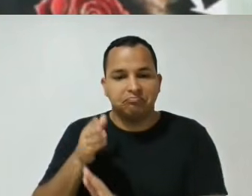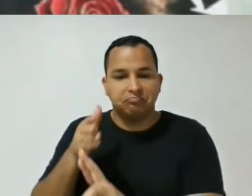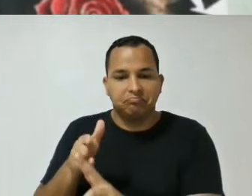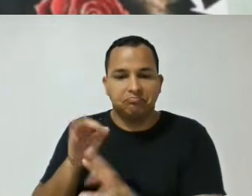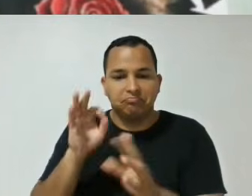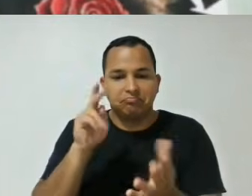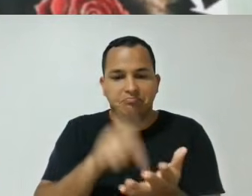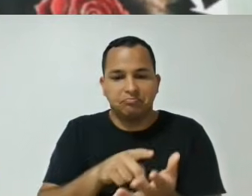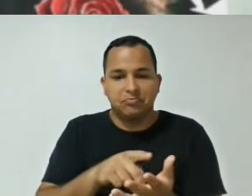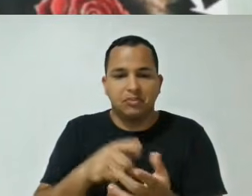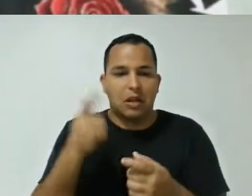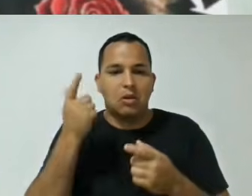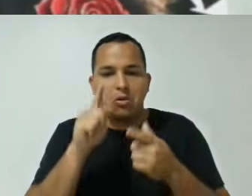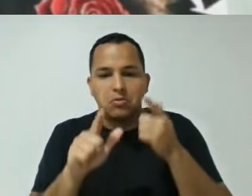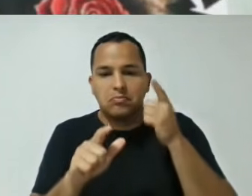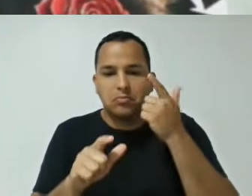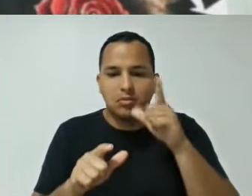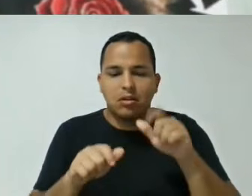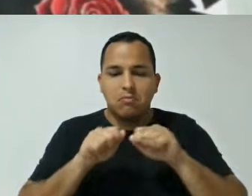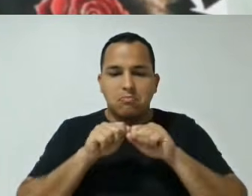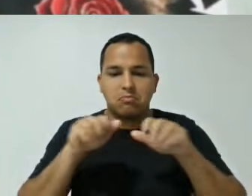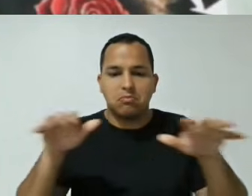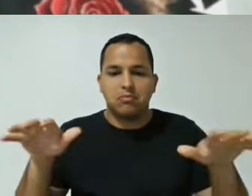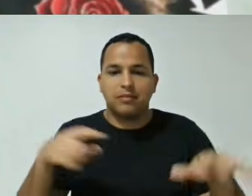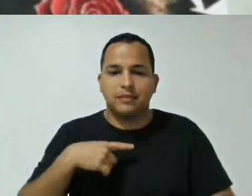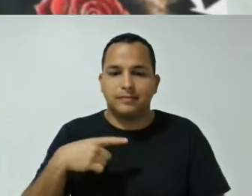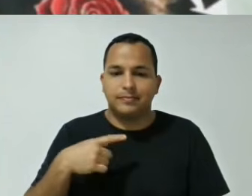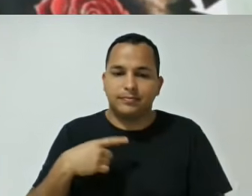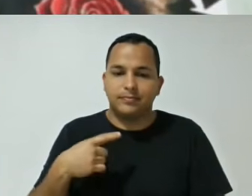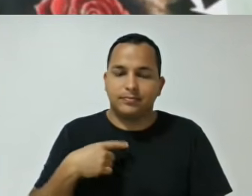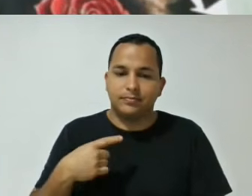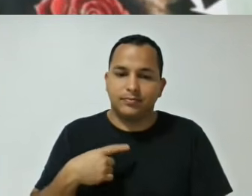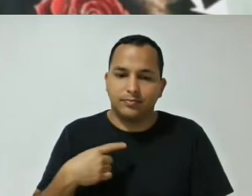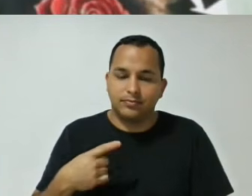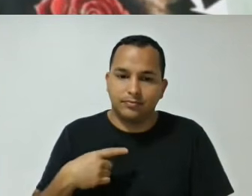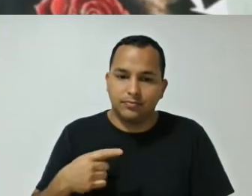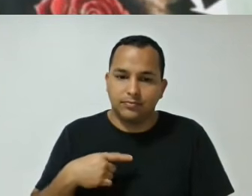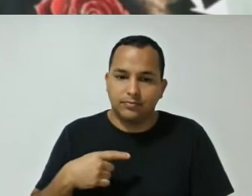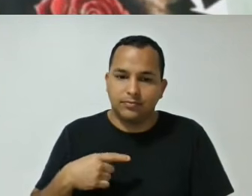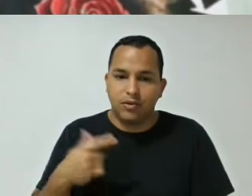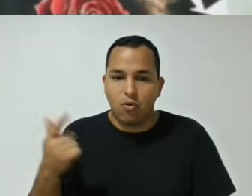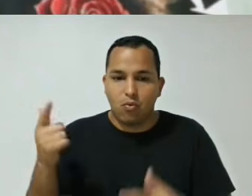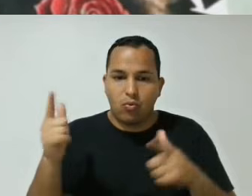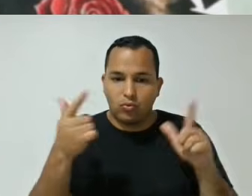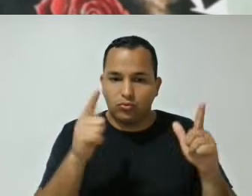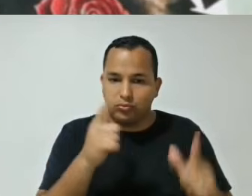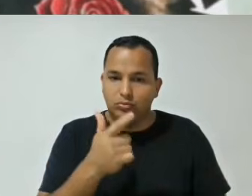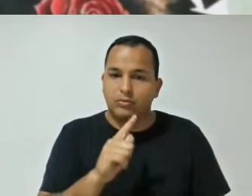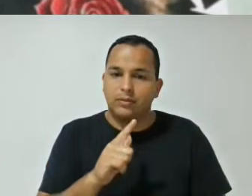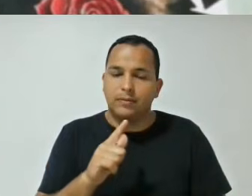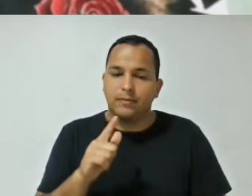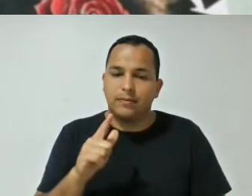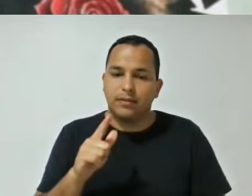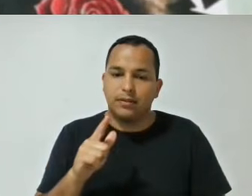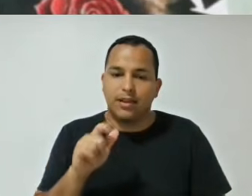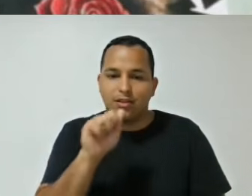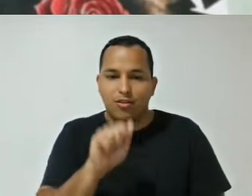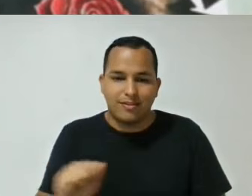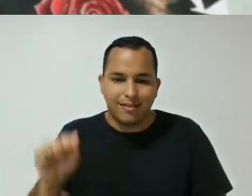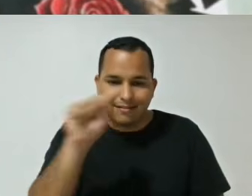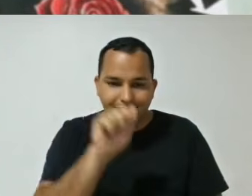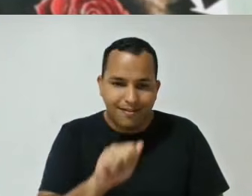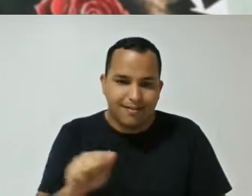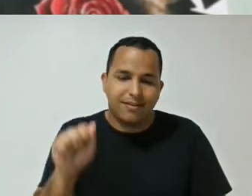conseguiram expandir, dialogar também com os outros equipamentos, as associações, né, e